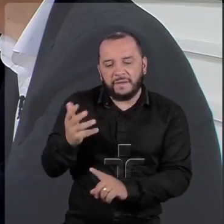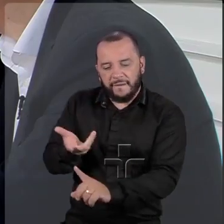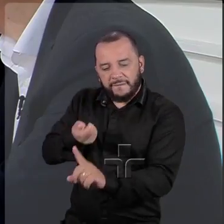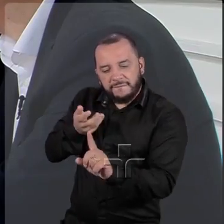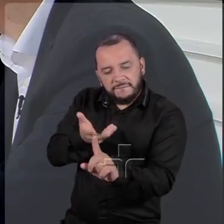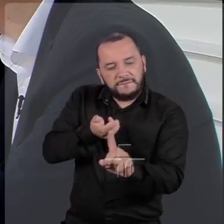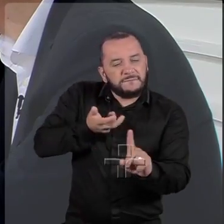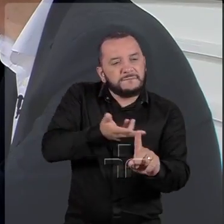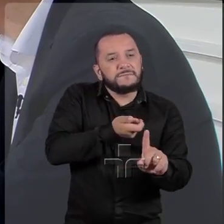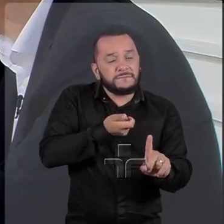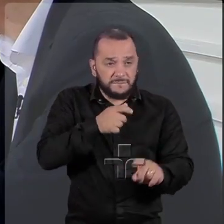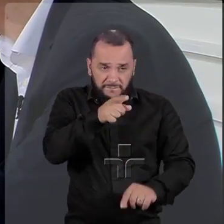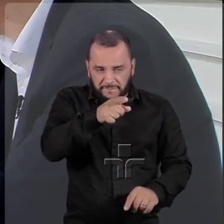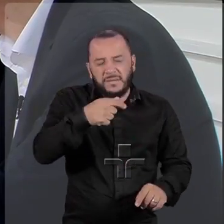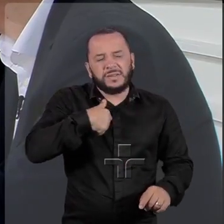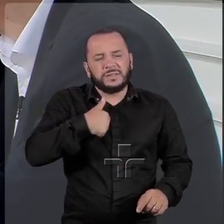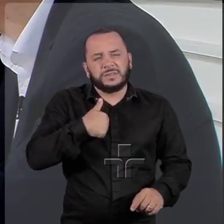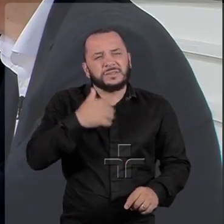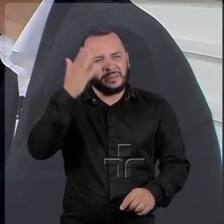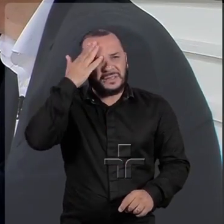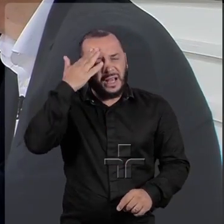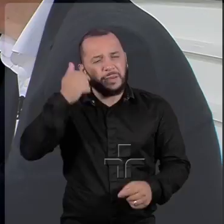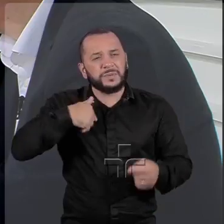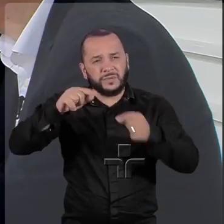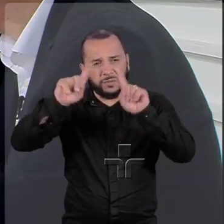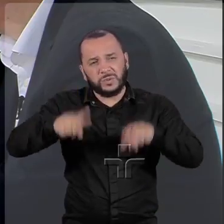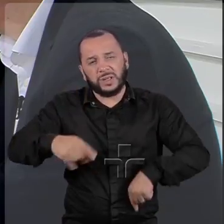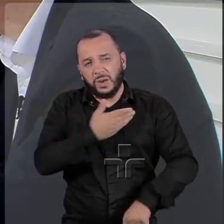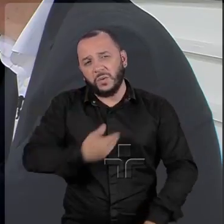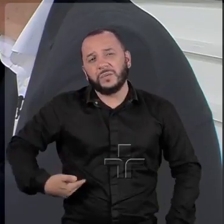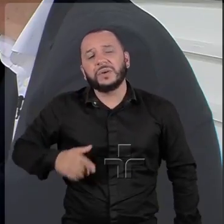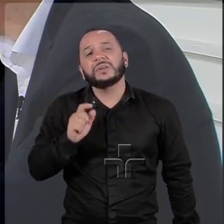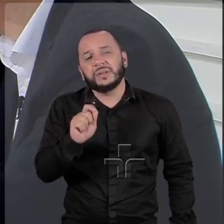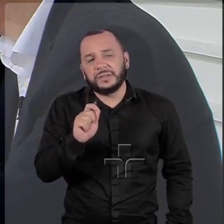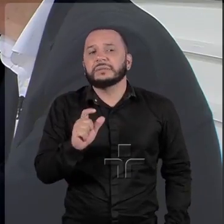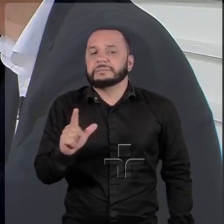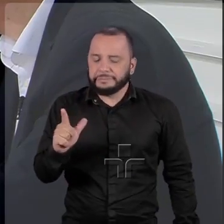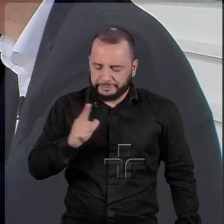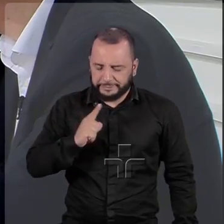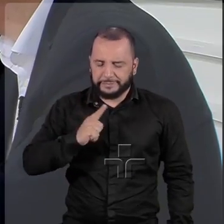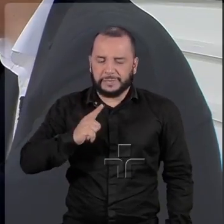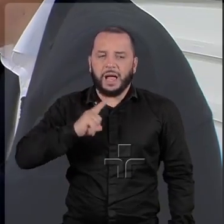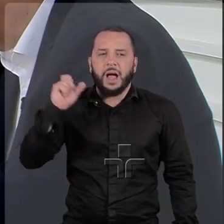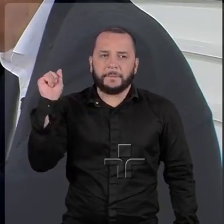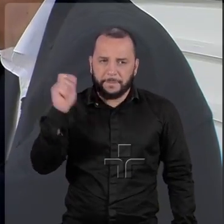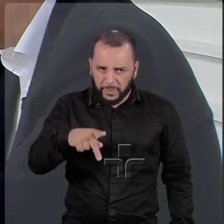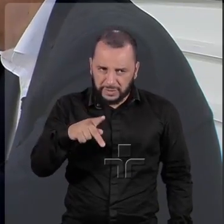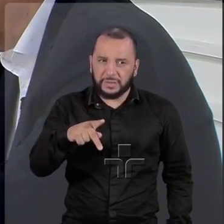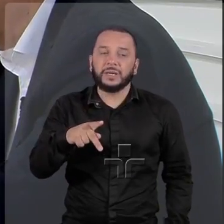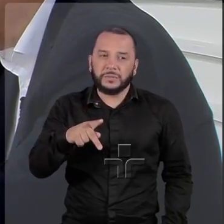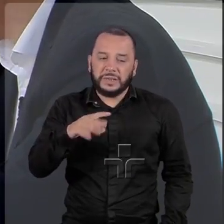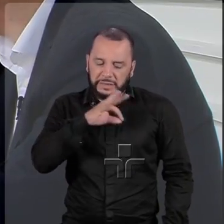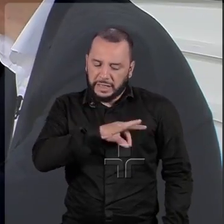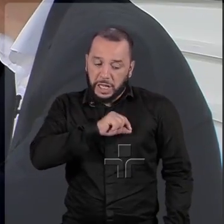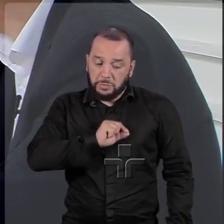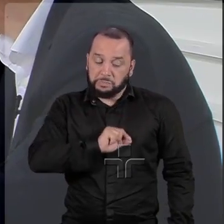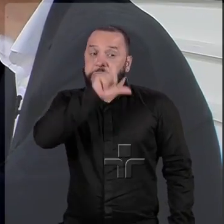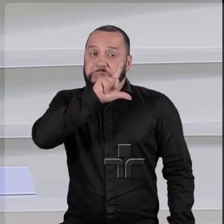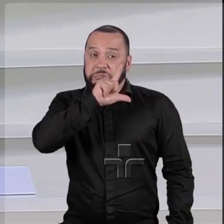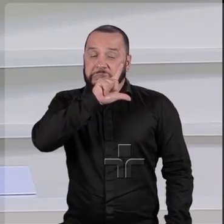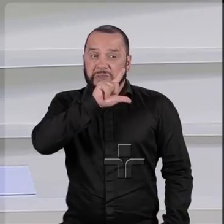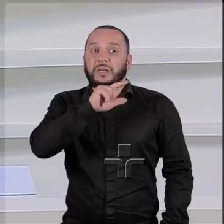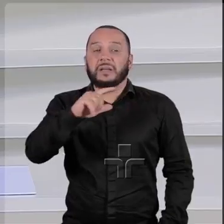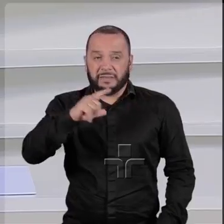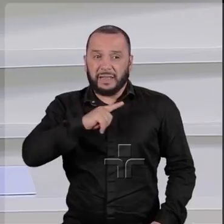a gente sabe que os servidores públicos têm uma aposentadoria mais alta e têm um rombo